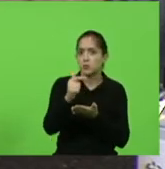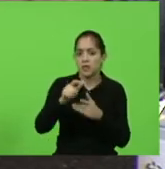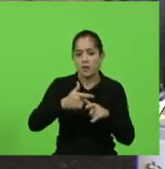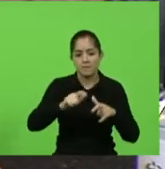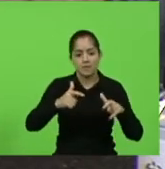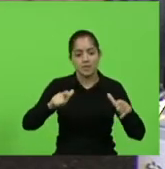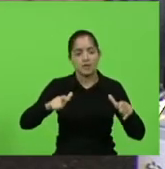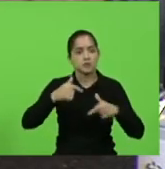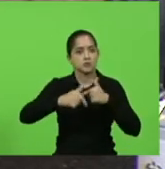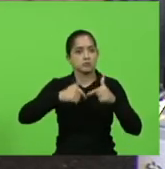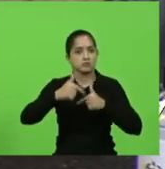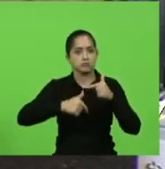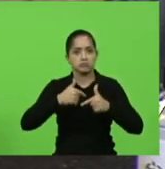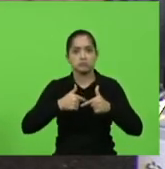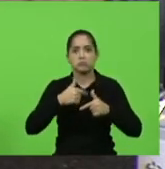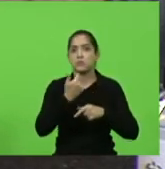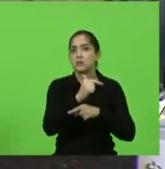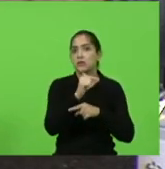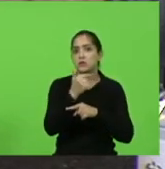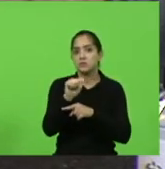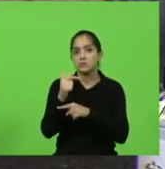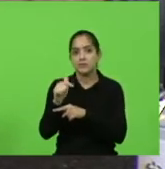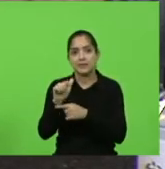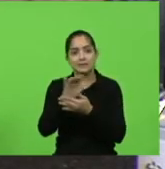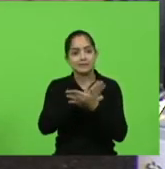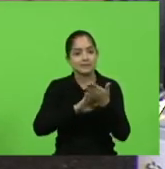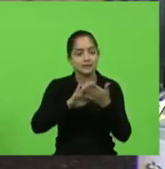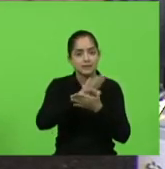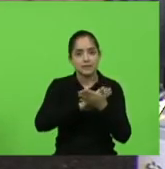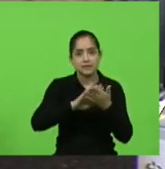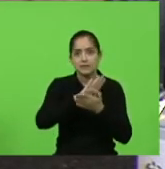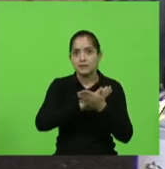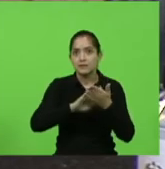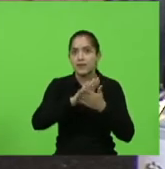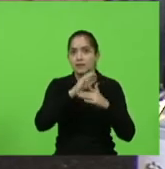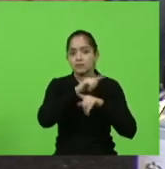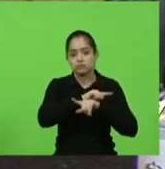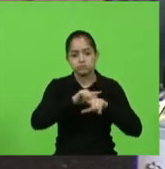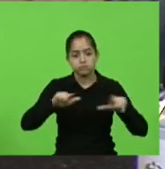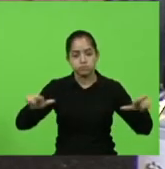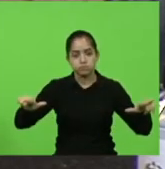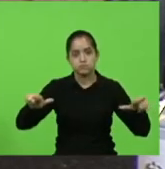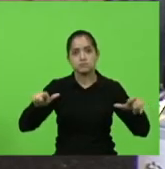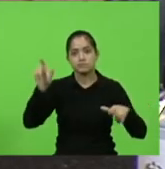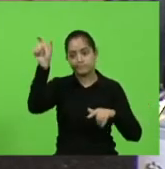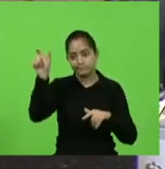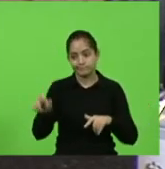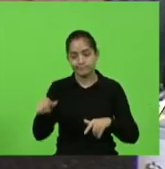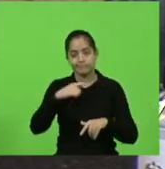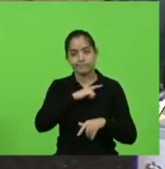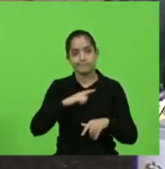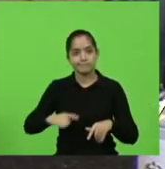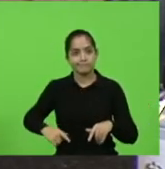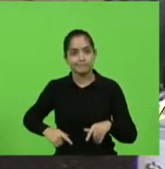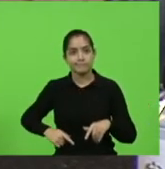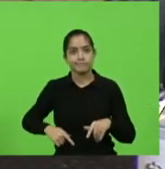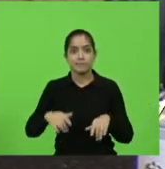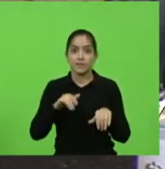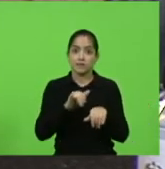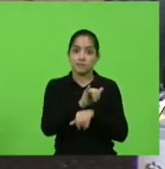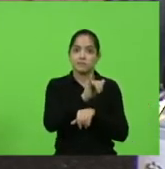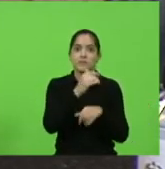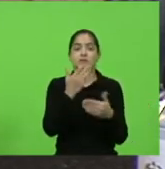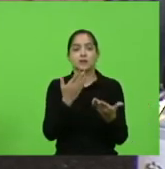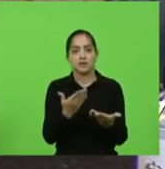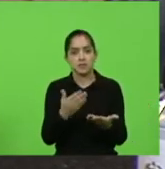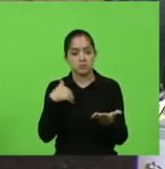não tem dragagem. Não tem nada, tem uma palavra vazia de um governador que foi lá iludir o lagunense, mentir, porque